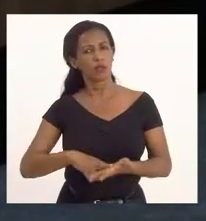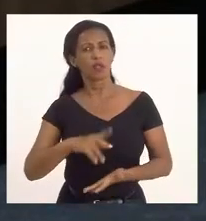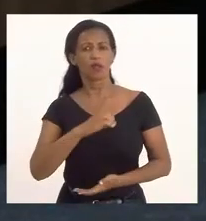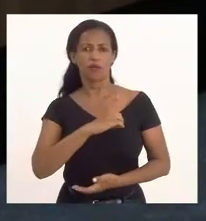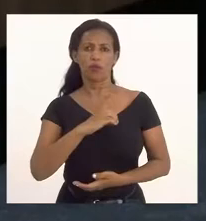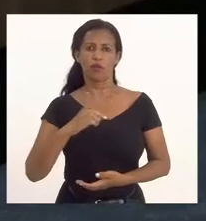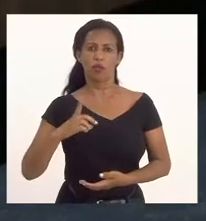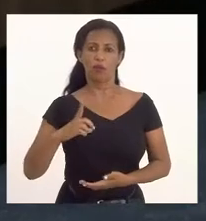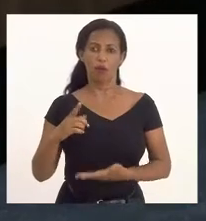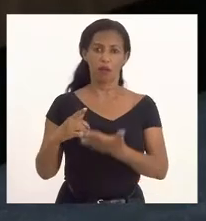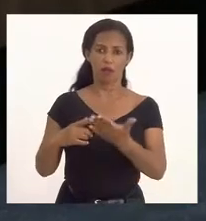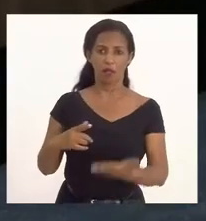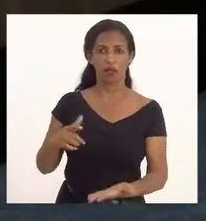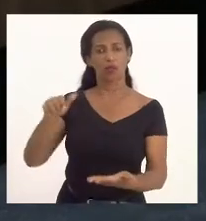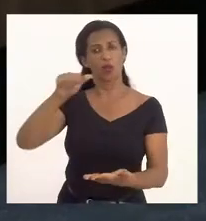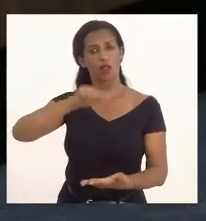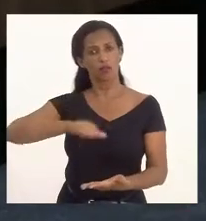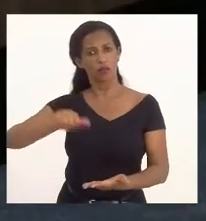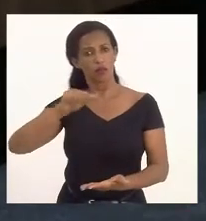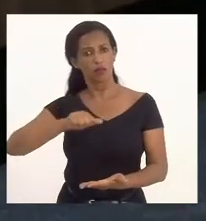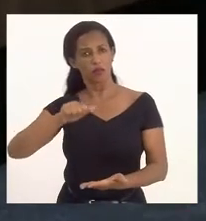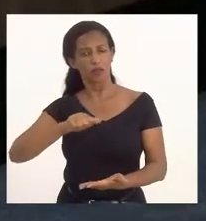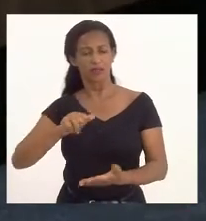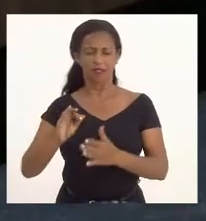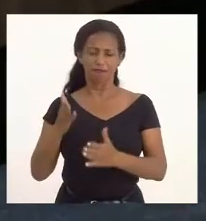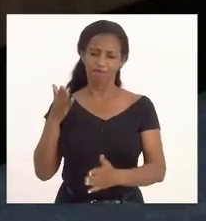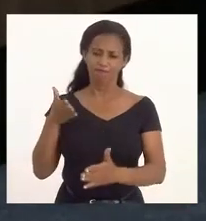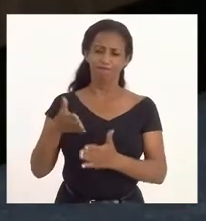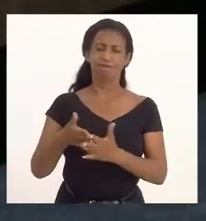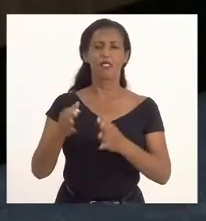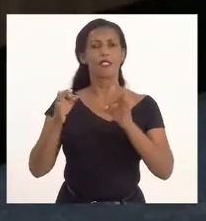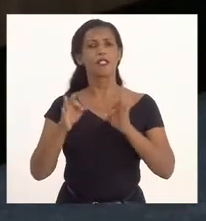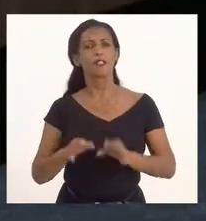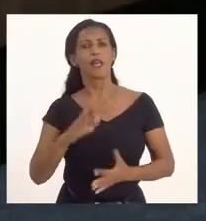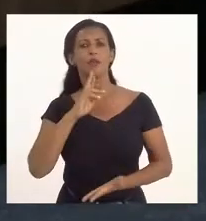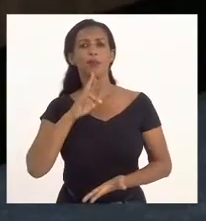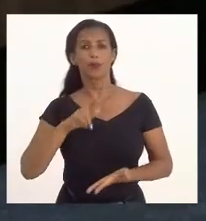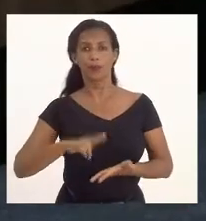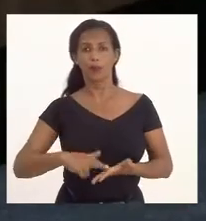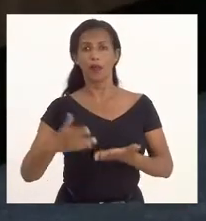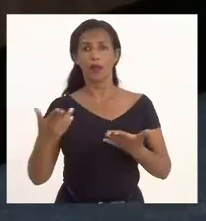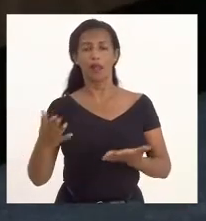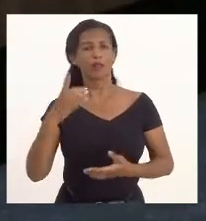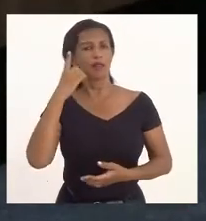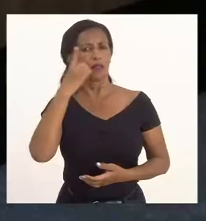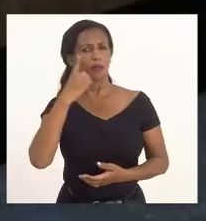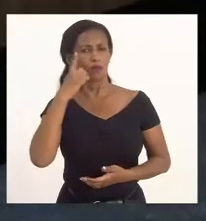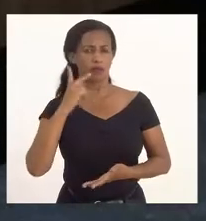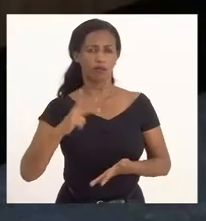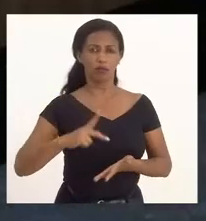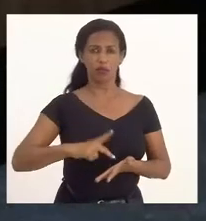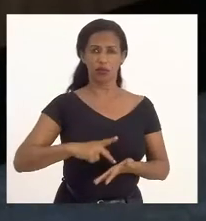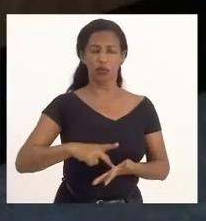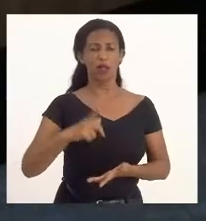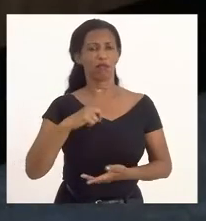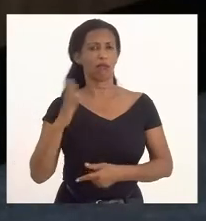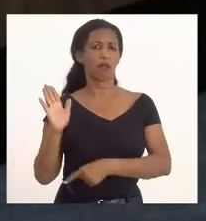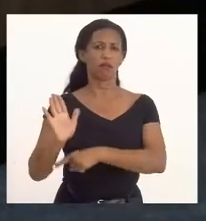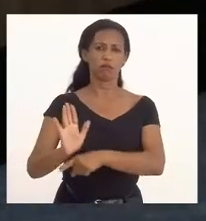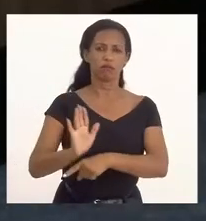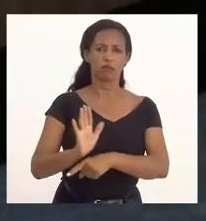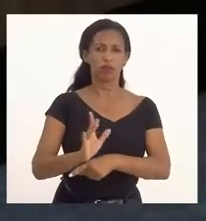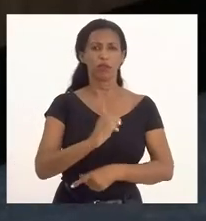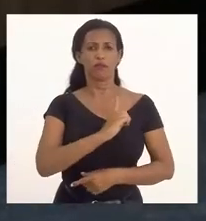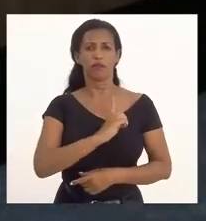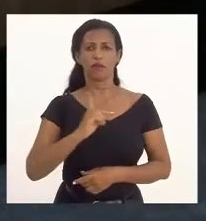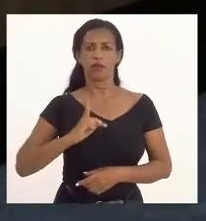Pública, através da sua Associação de Defensores, acerta, fazendo um justo reconhecimento a deputados que de fato têm contribuído para que a